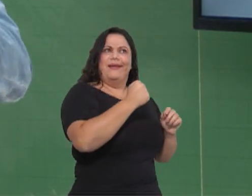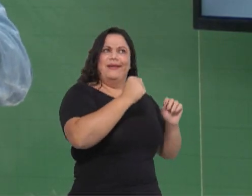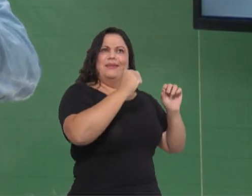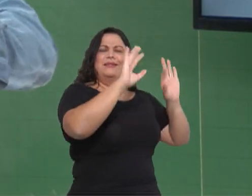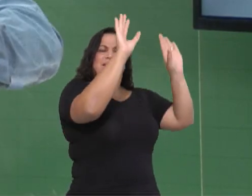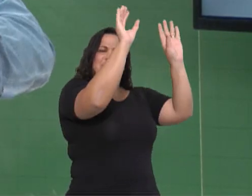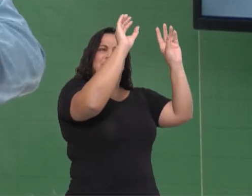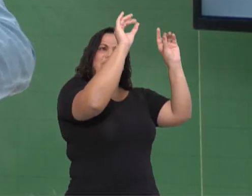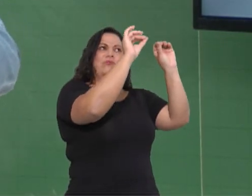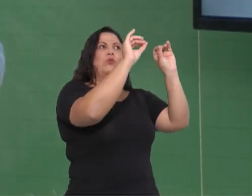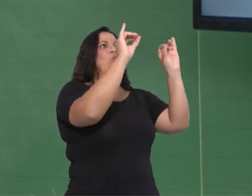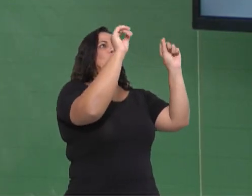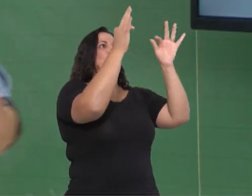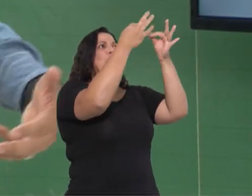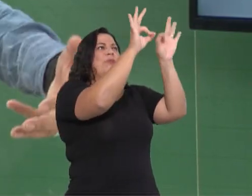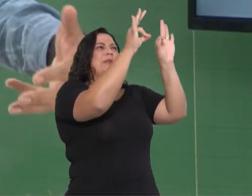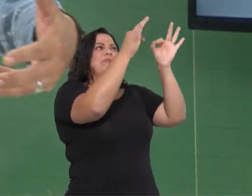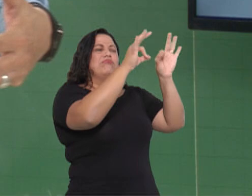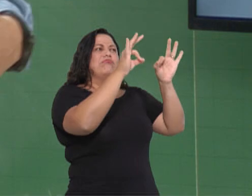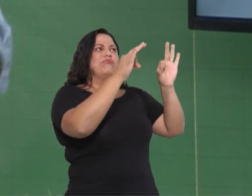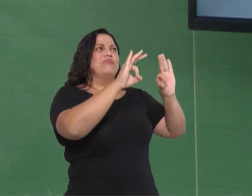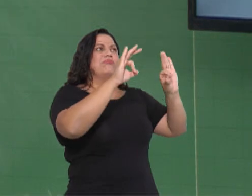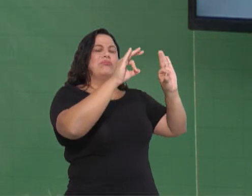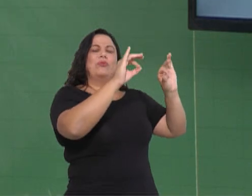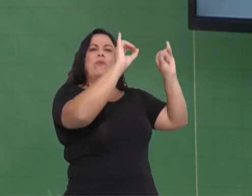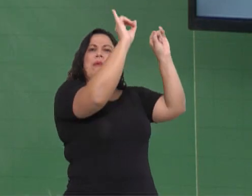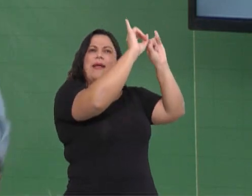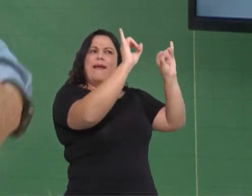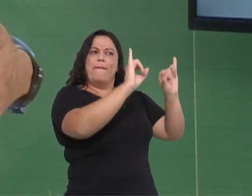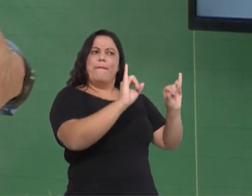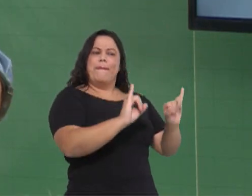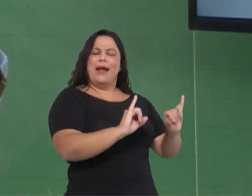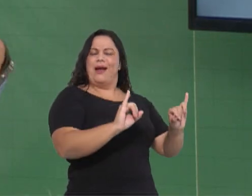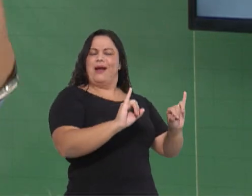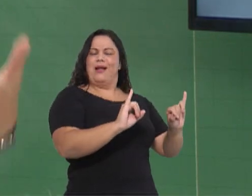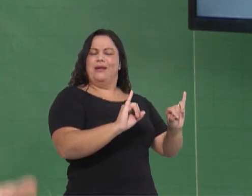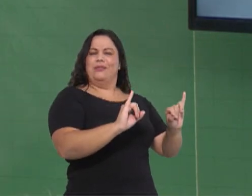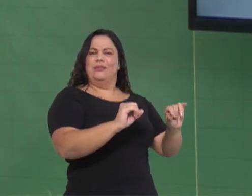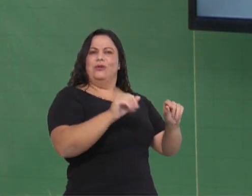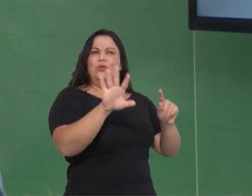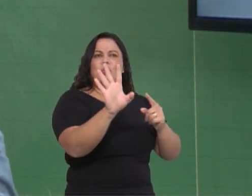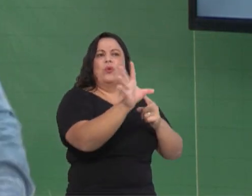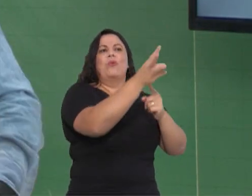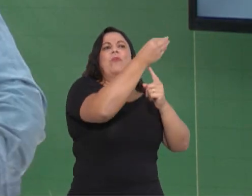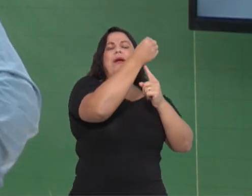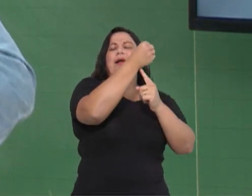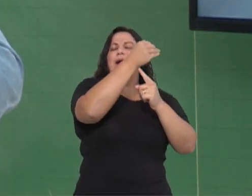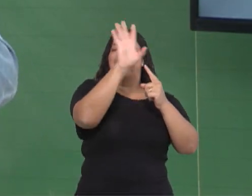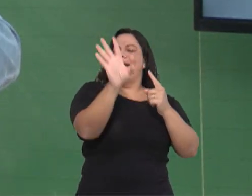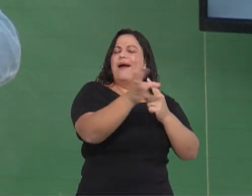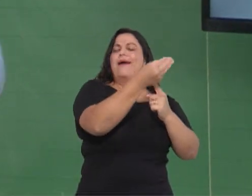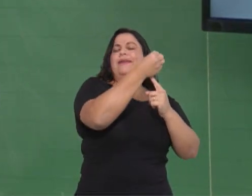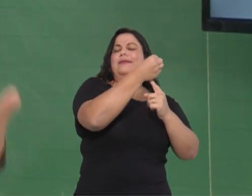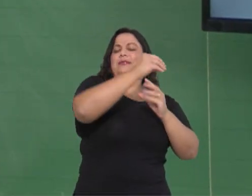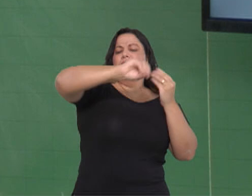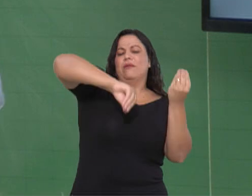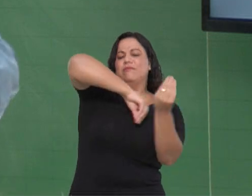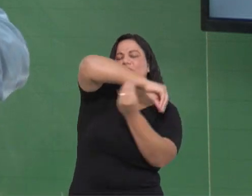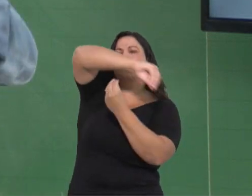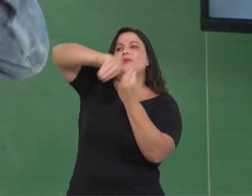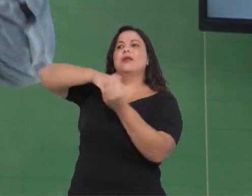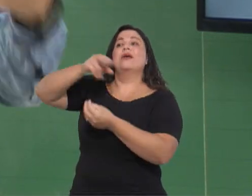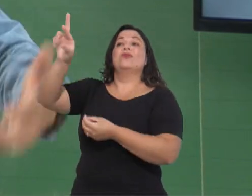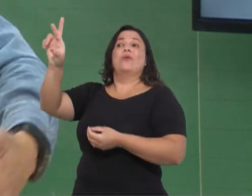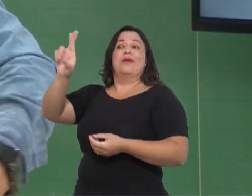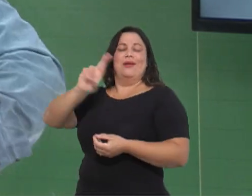Então, quer dizer que dentro daquela festa folclórica, que muitas vezes é religiosa, o aspecto